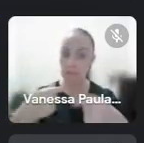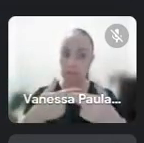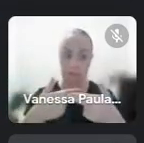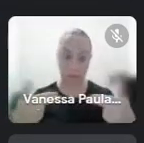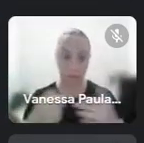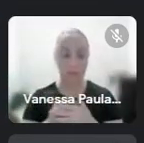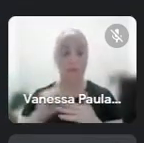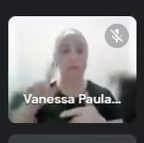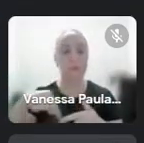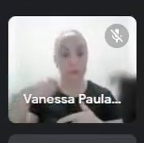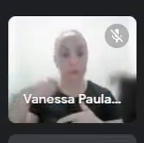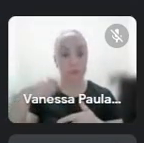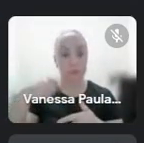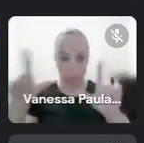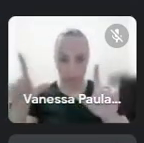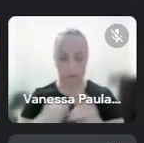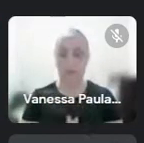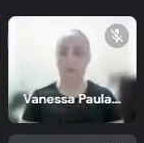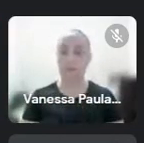Próximo.